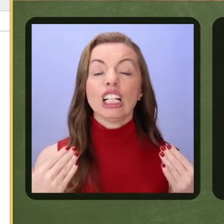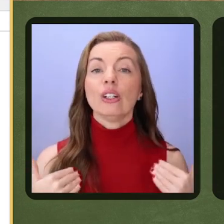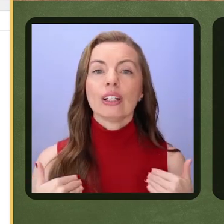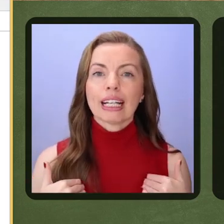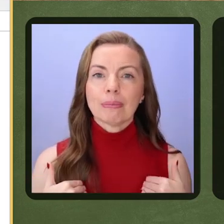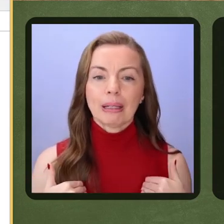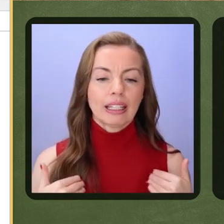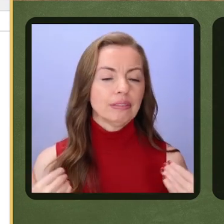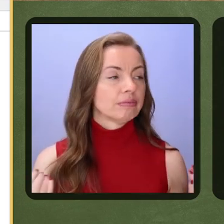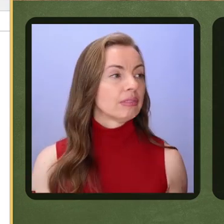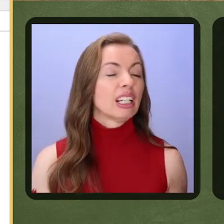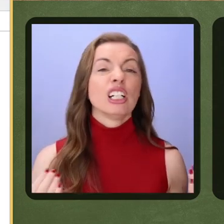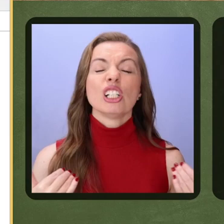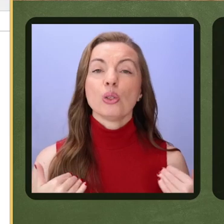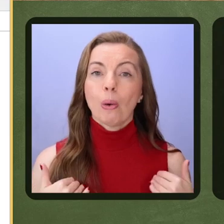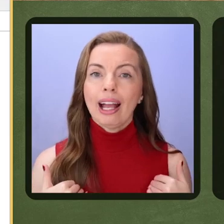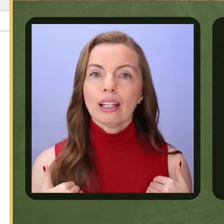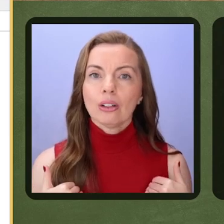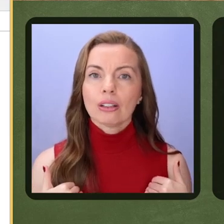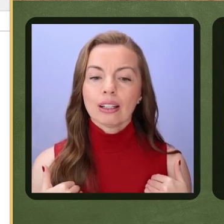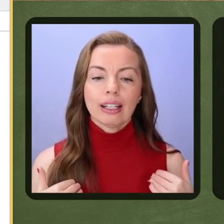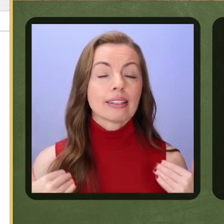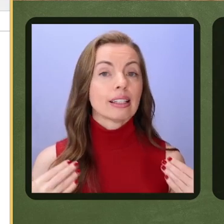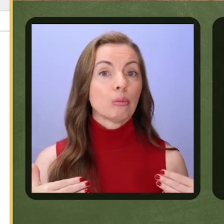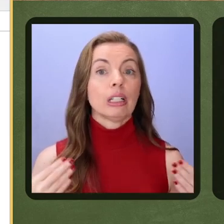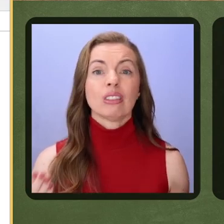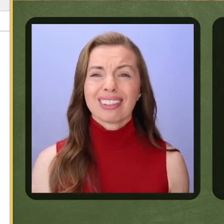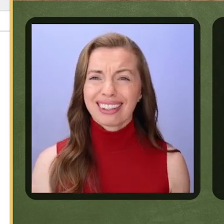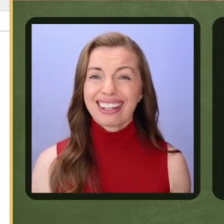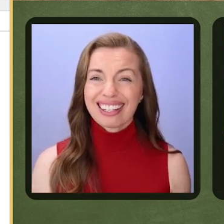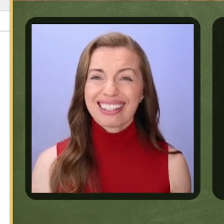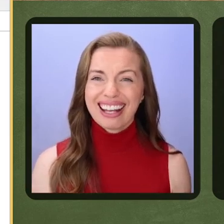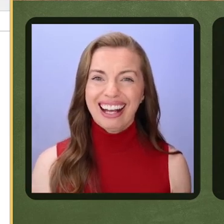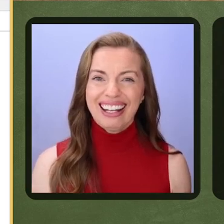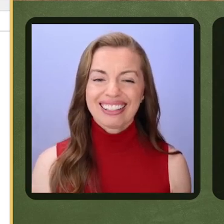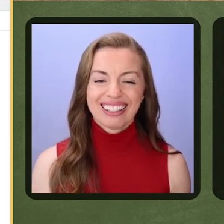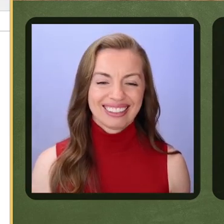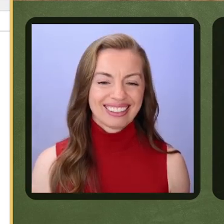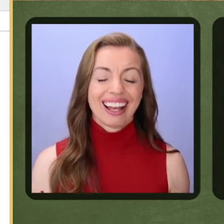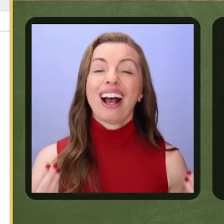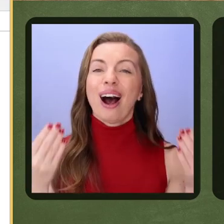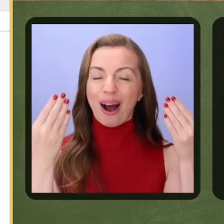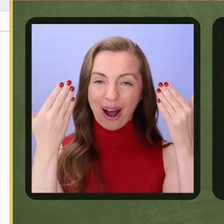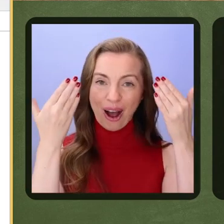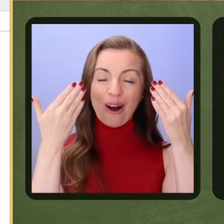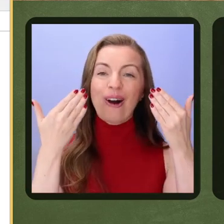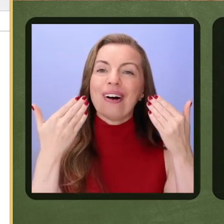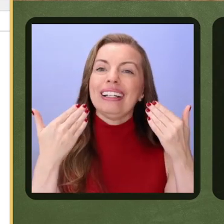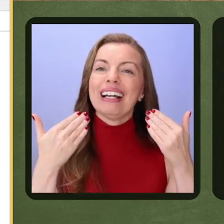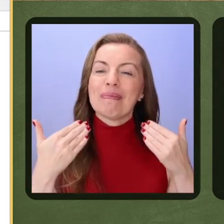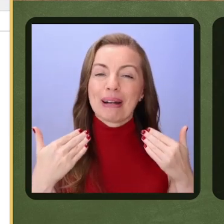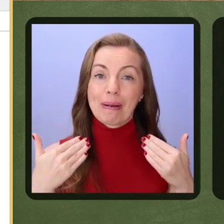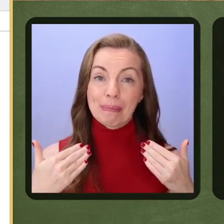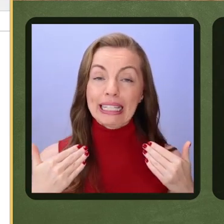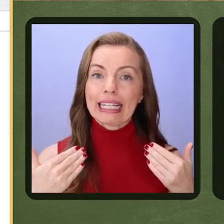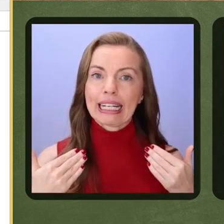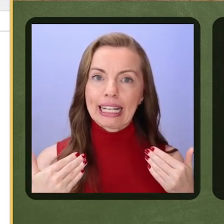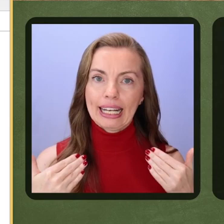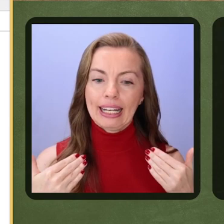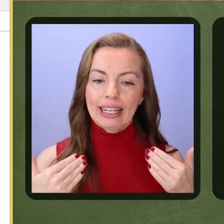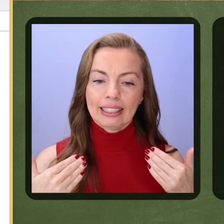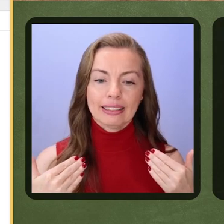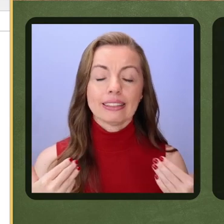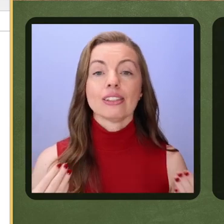face, look at me. Do I look like someone who does that? Olha pra